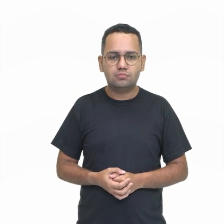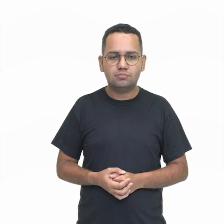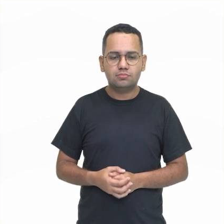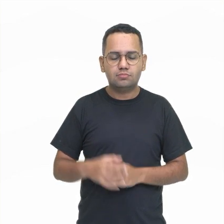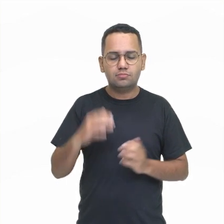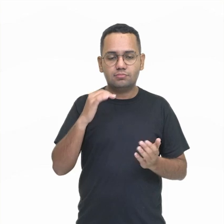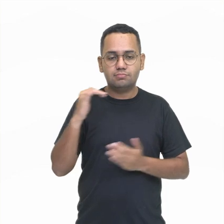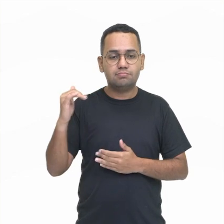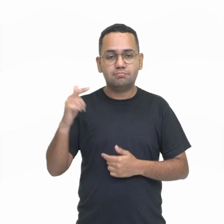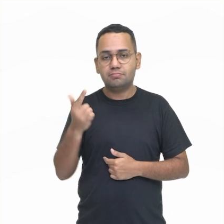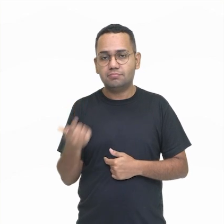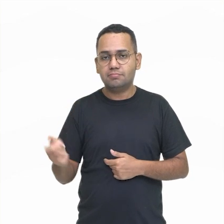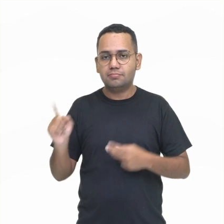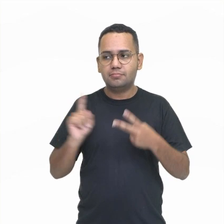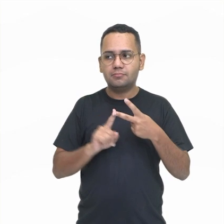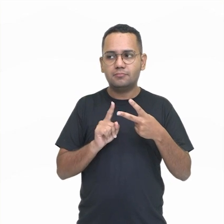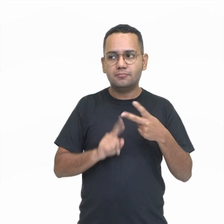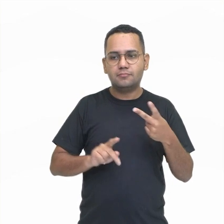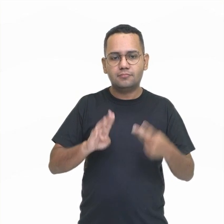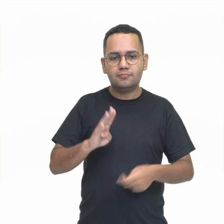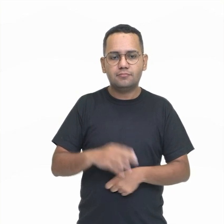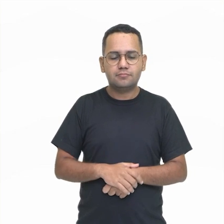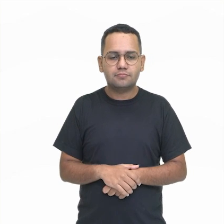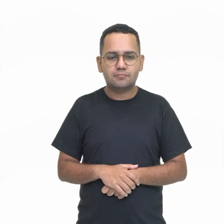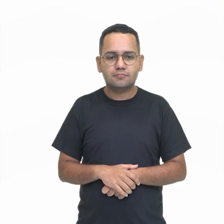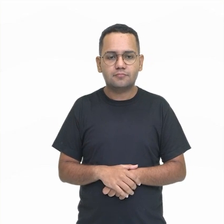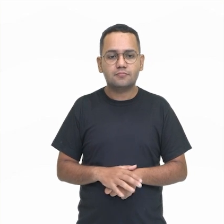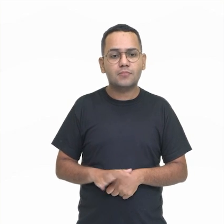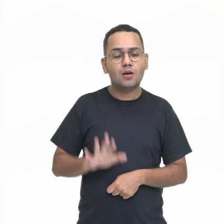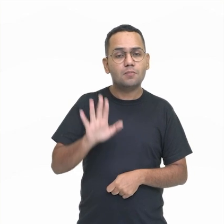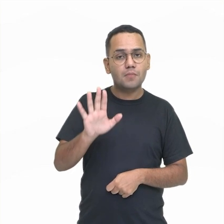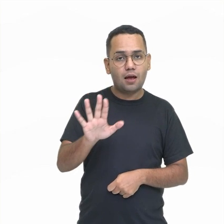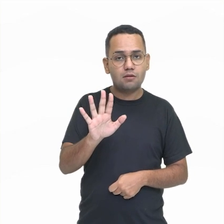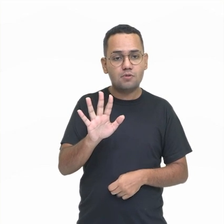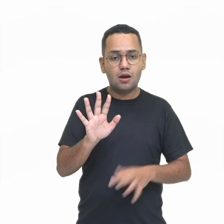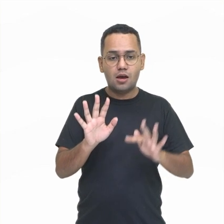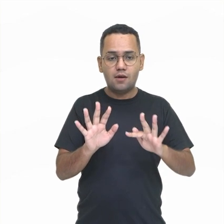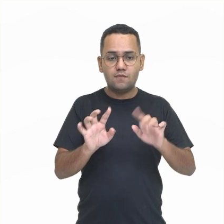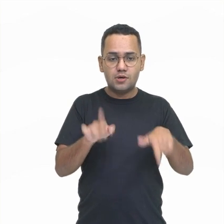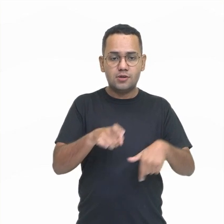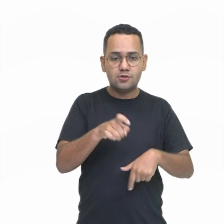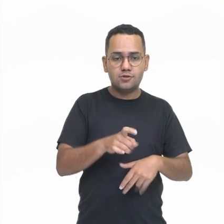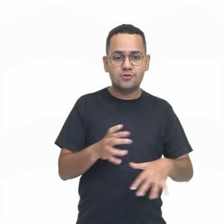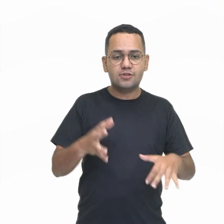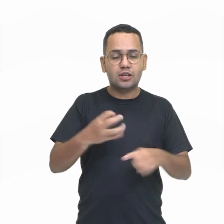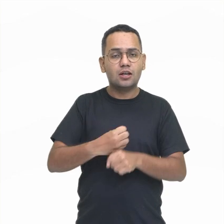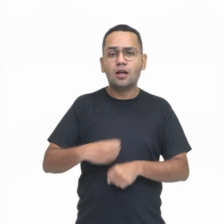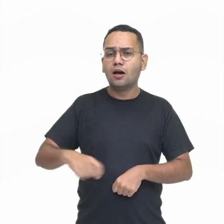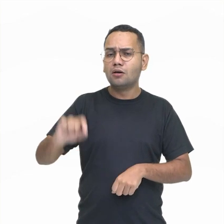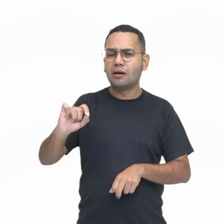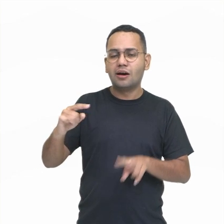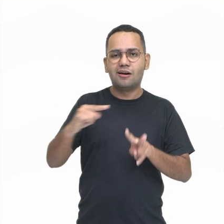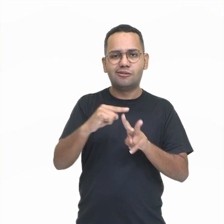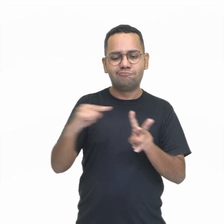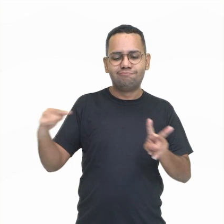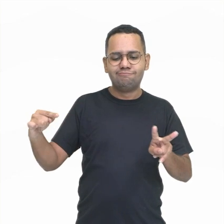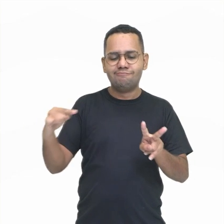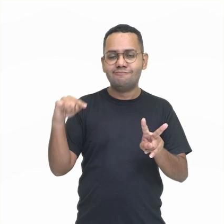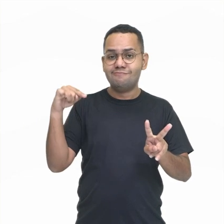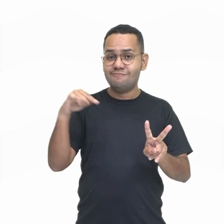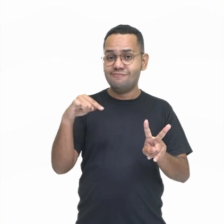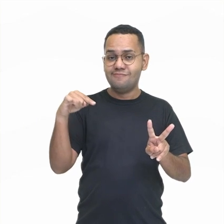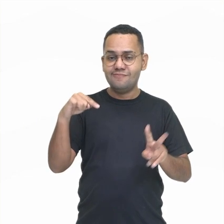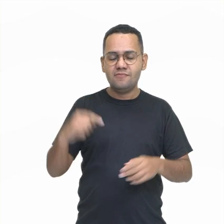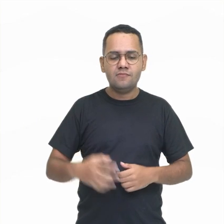a nossa função FX está dentro aí de uma raiz quadrada né Toda vez que a gente tiver uma raiz